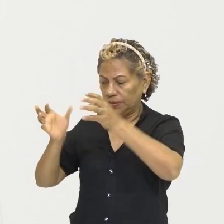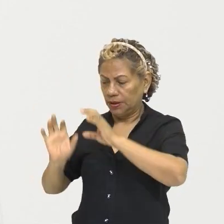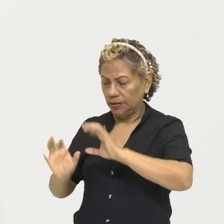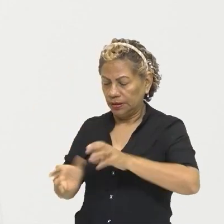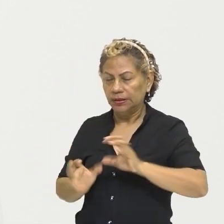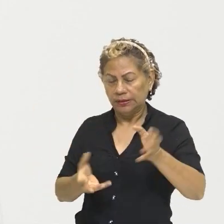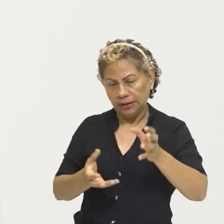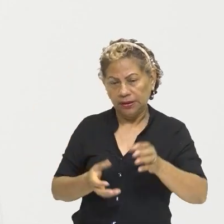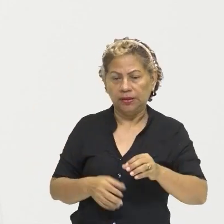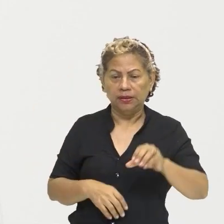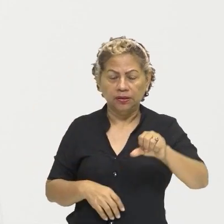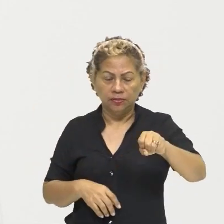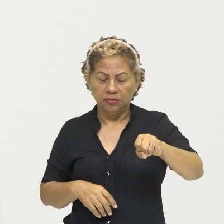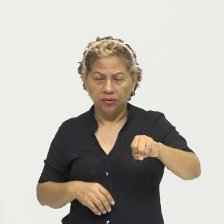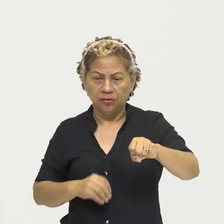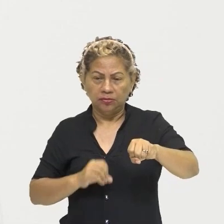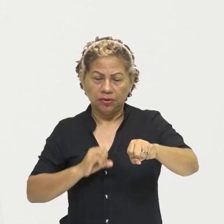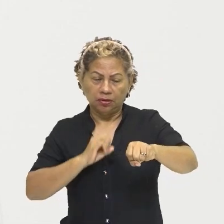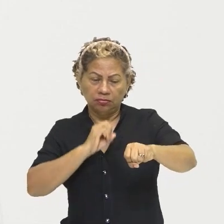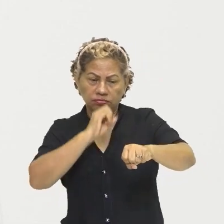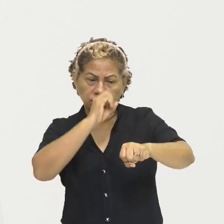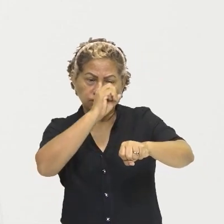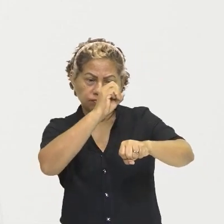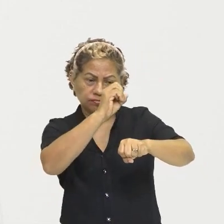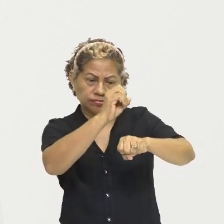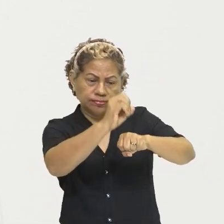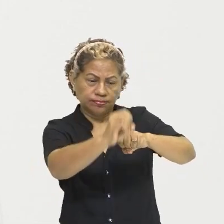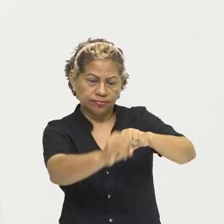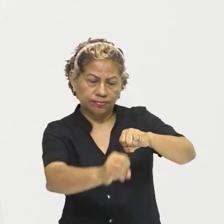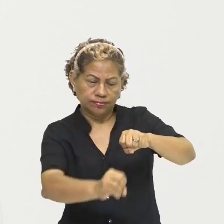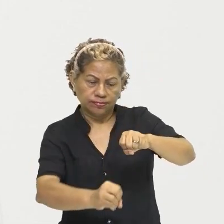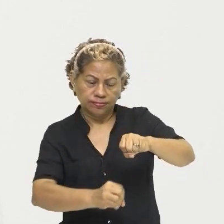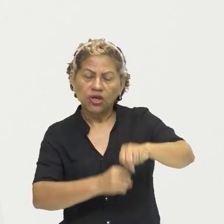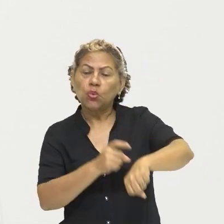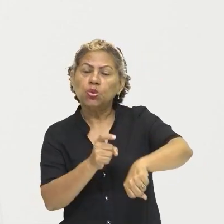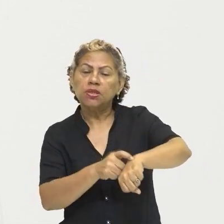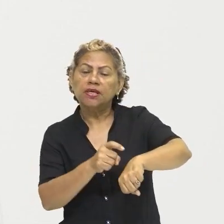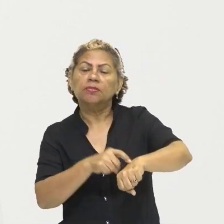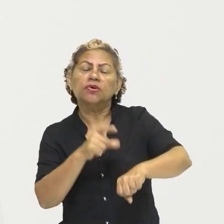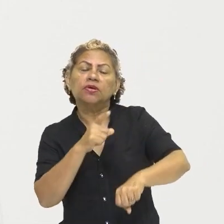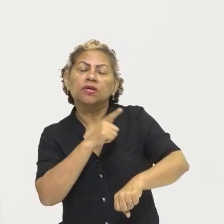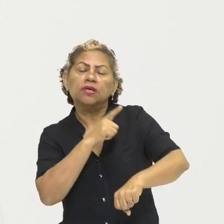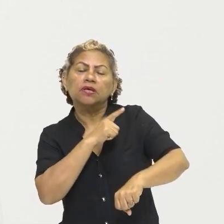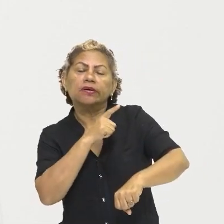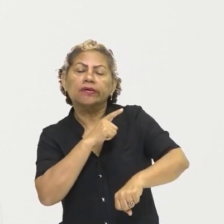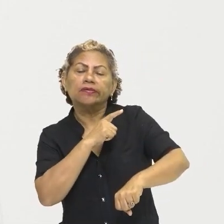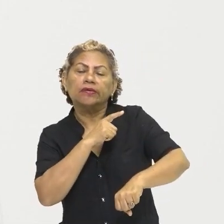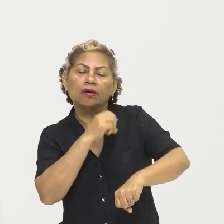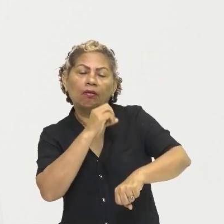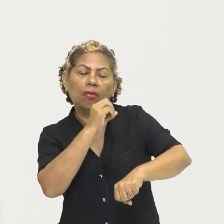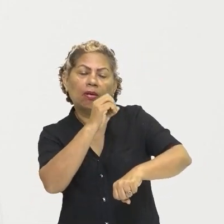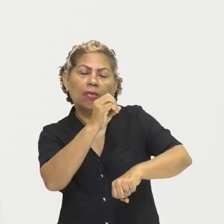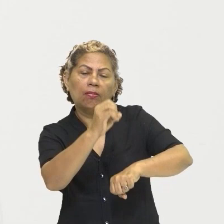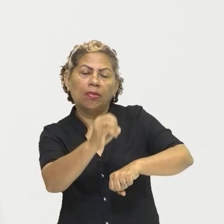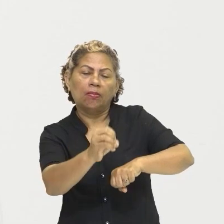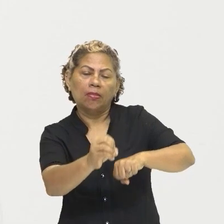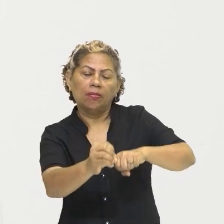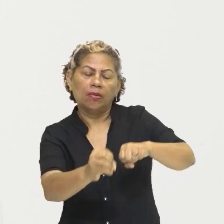volta completa ao redor da estrela, é proporcional a essa distância aqui, ó, ao cubo.